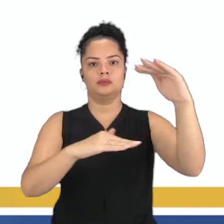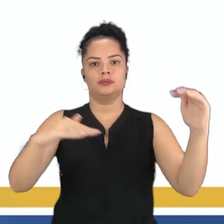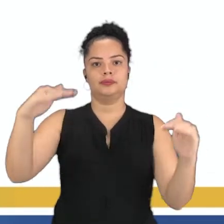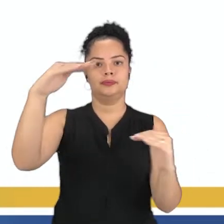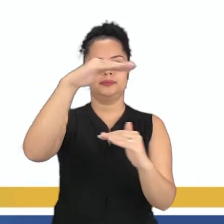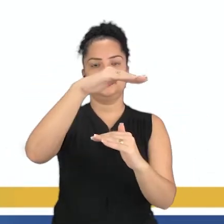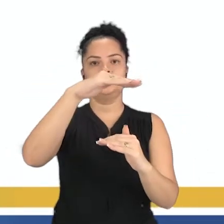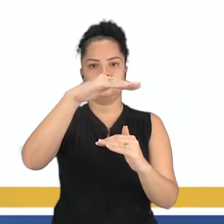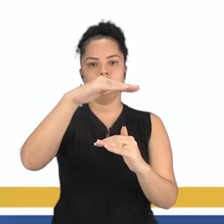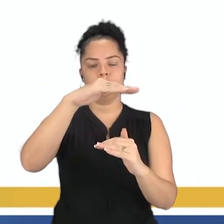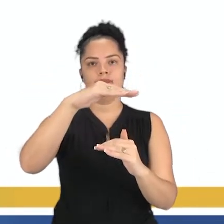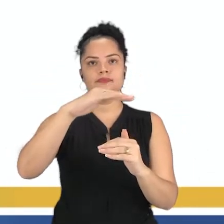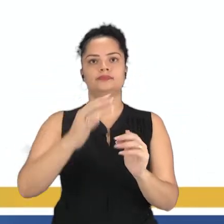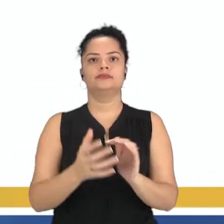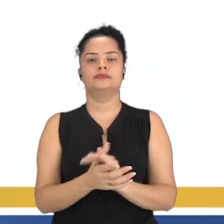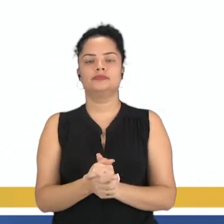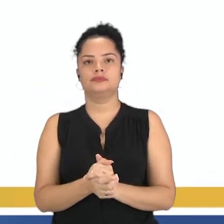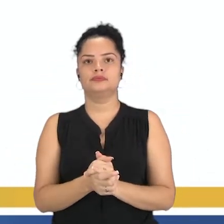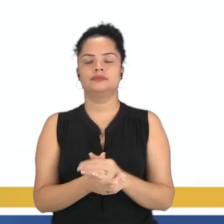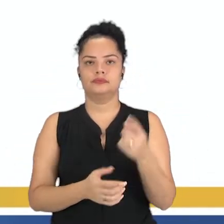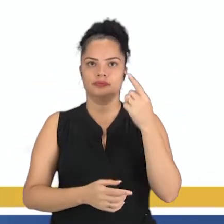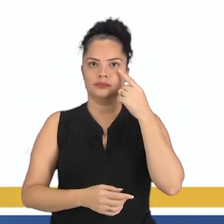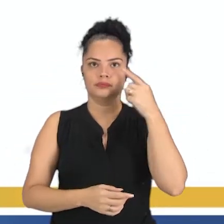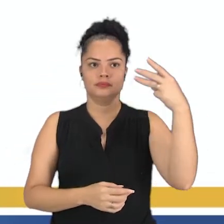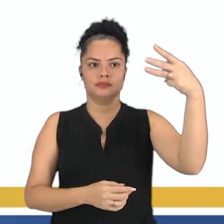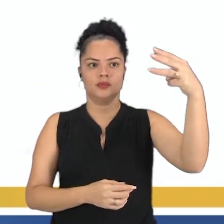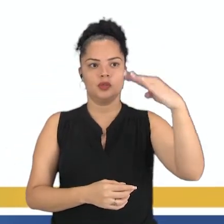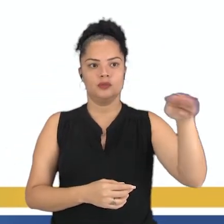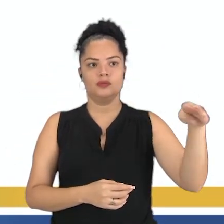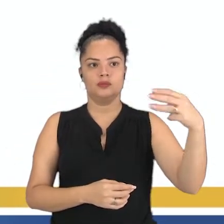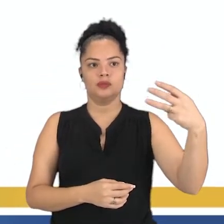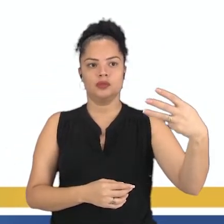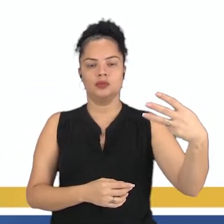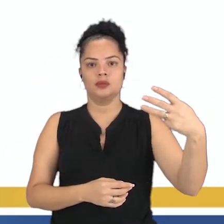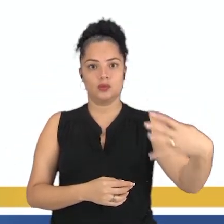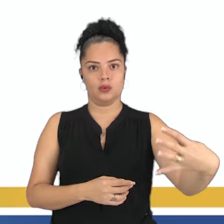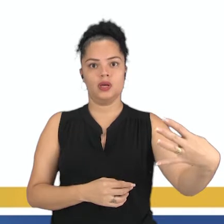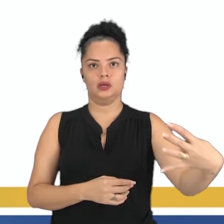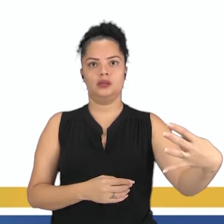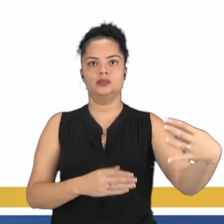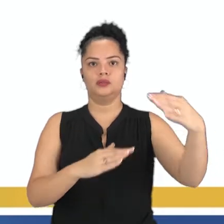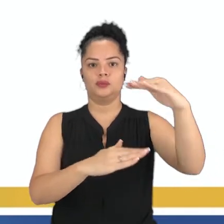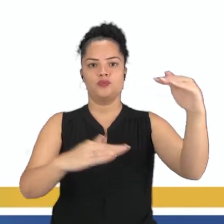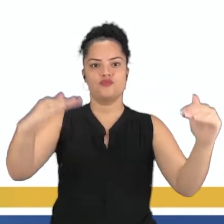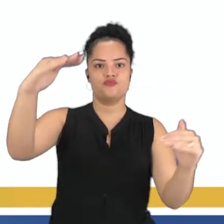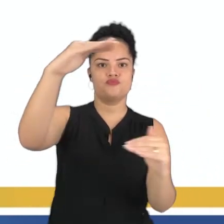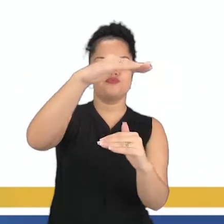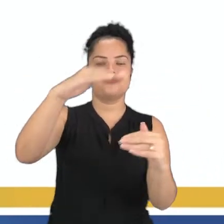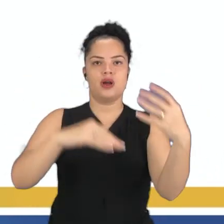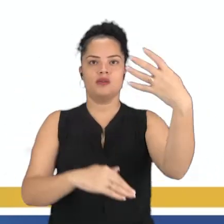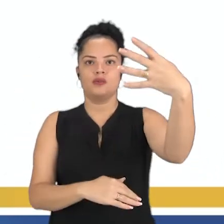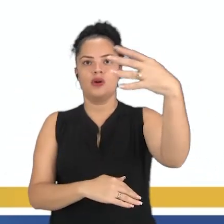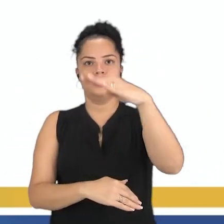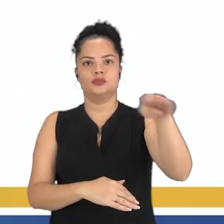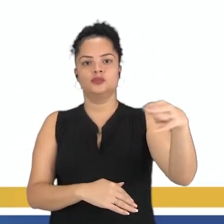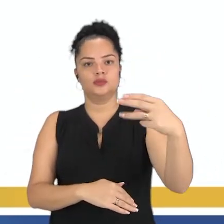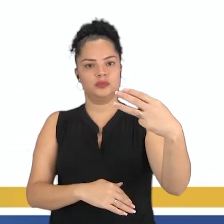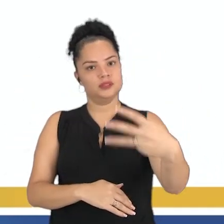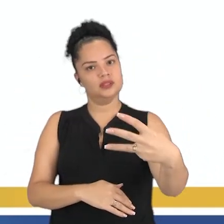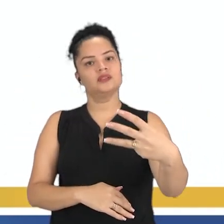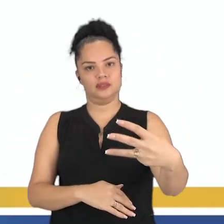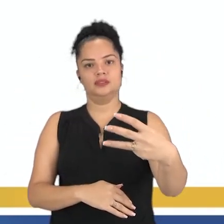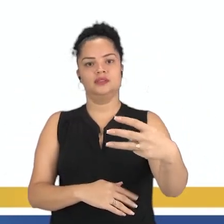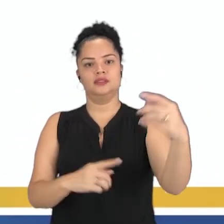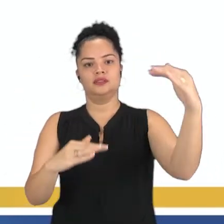o inverso dele ficou como? O 4 foi para cima e o 3 foi para baixo. Então isso é o inverso multiplicativo de um número. E